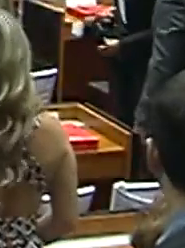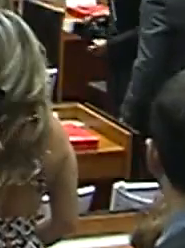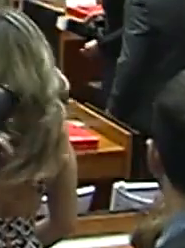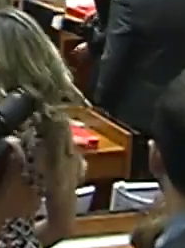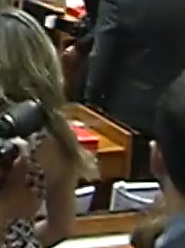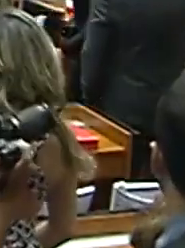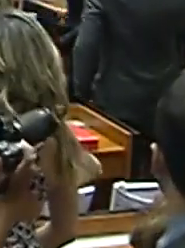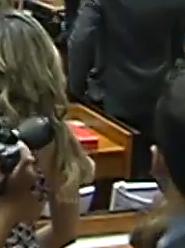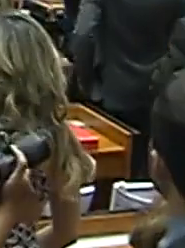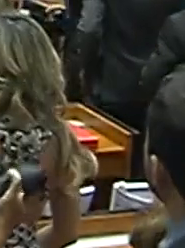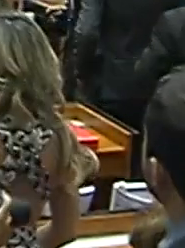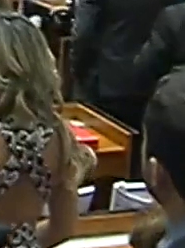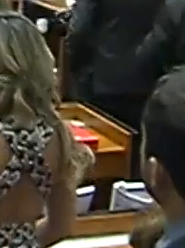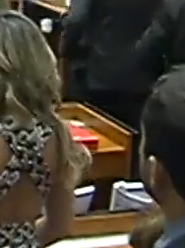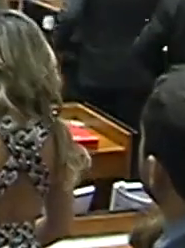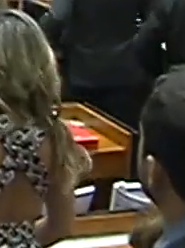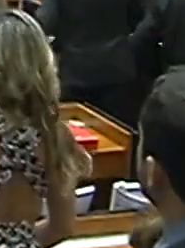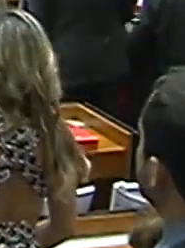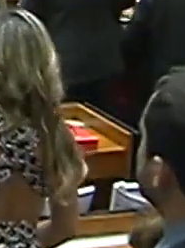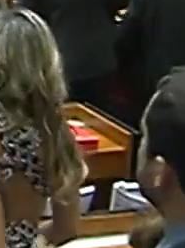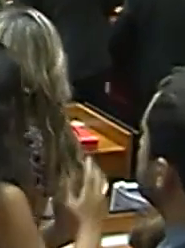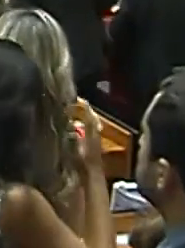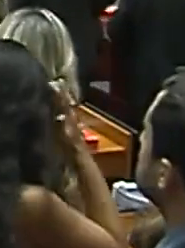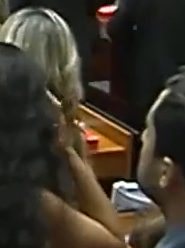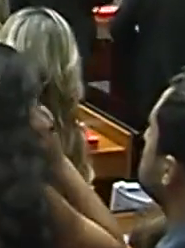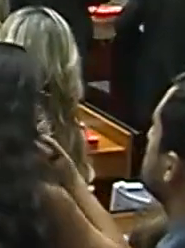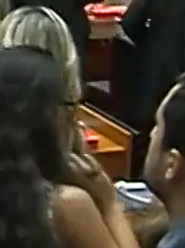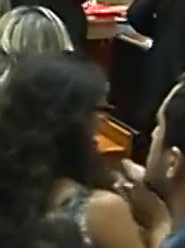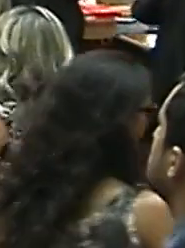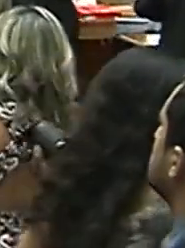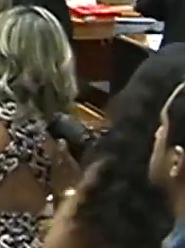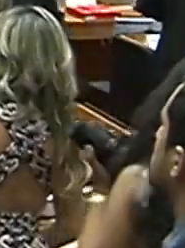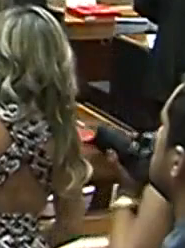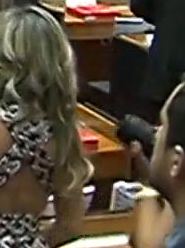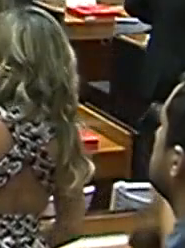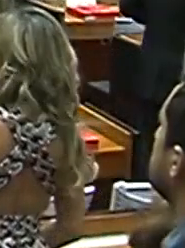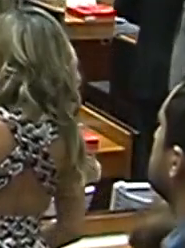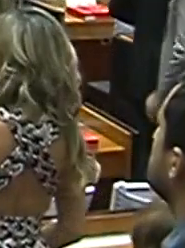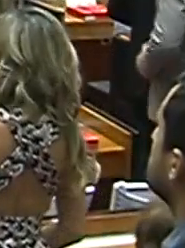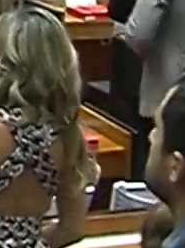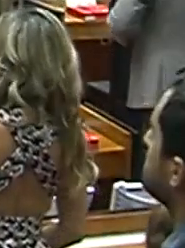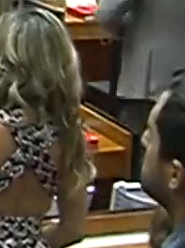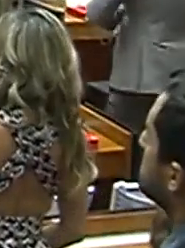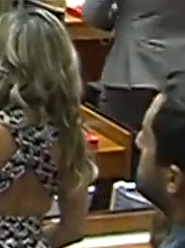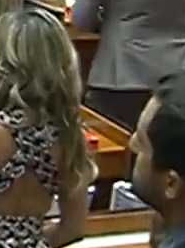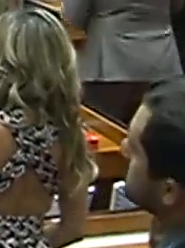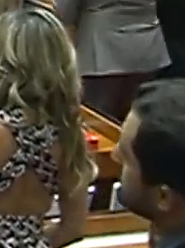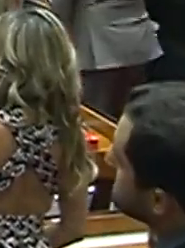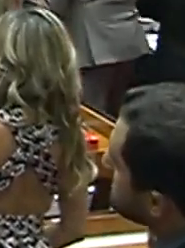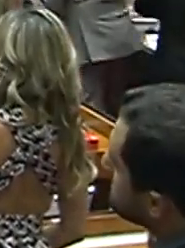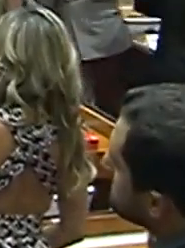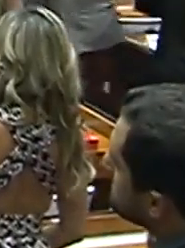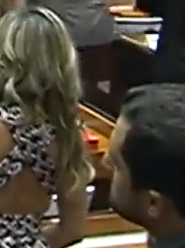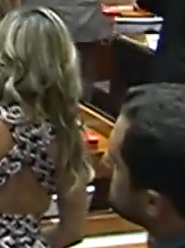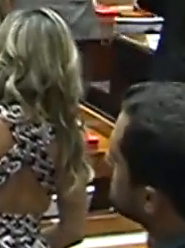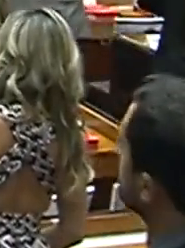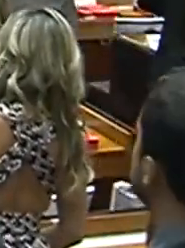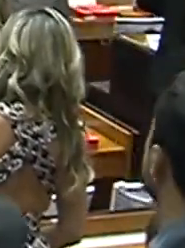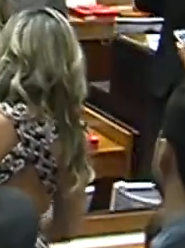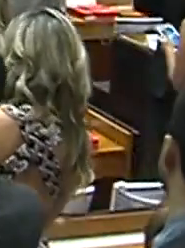regimento interno da casa para a posse dos deputados. Lembrando que a